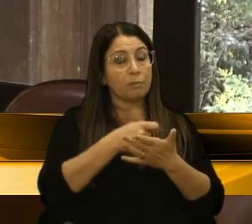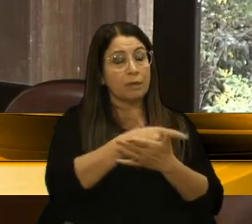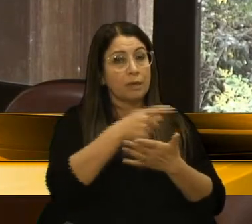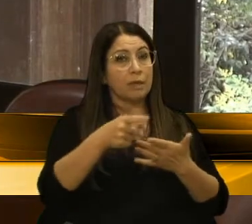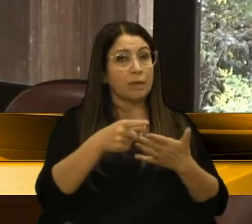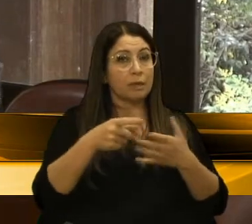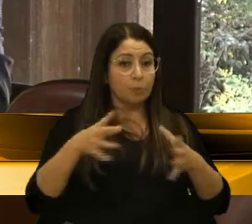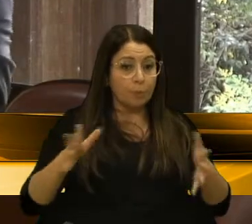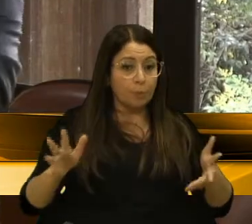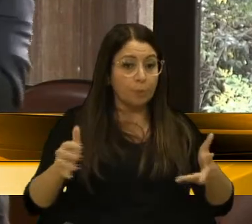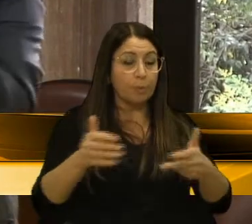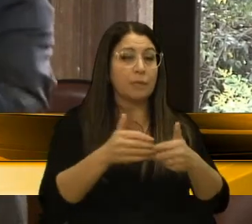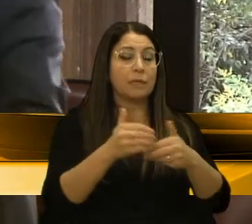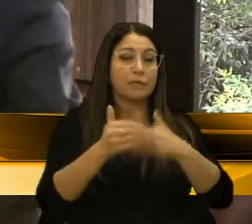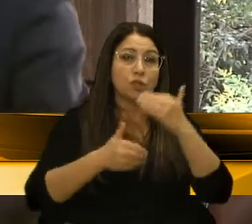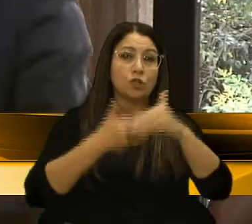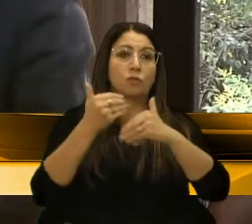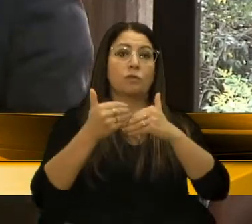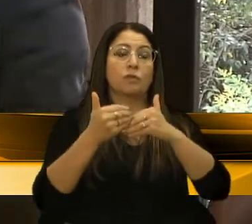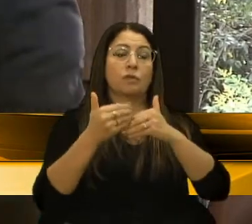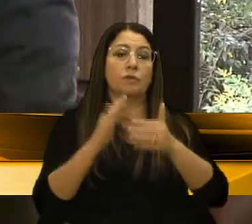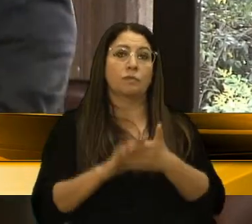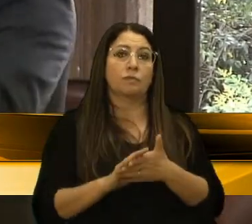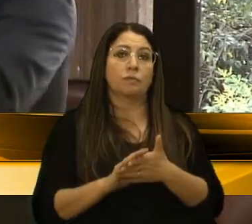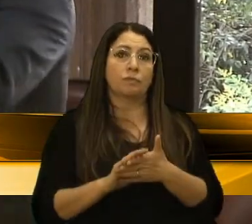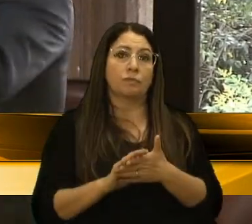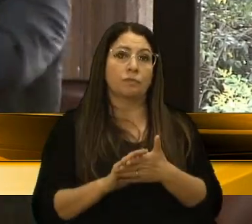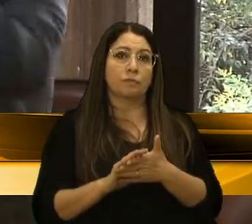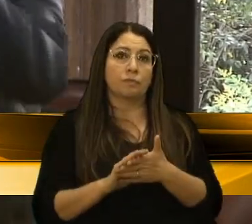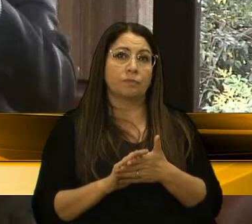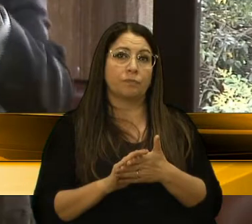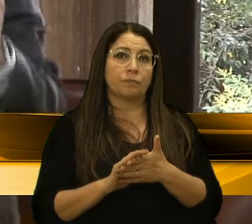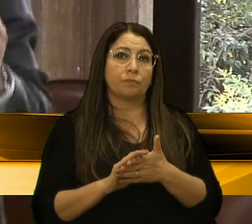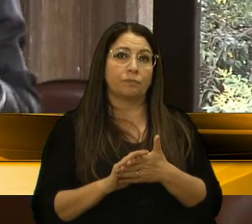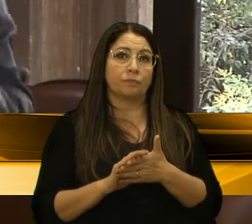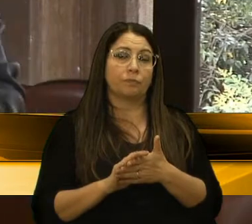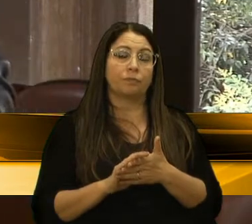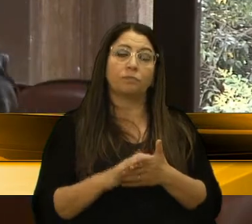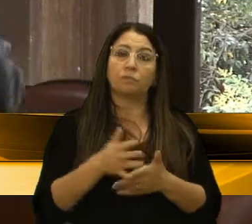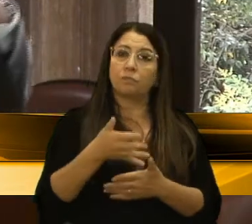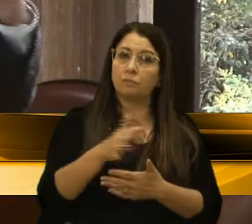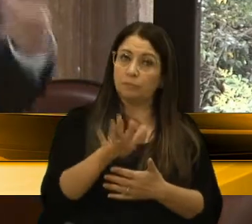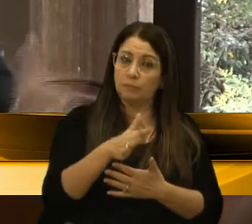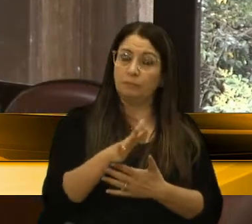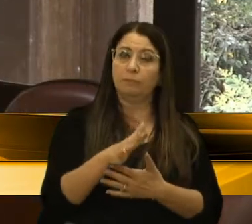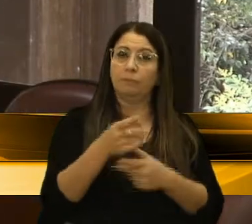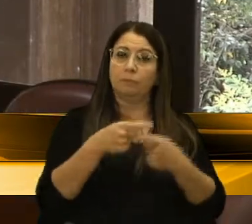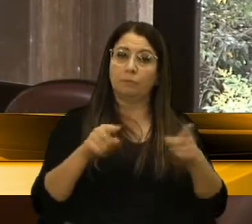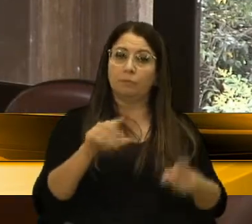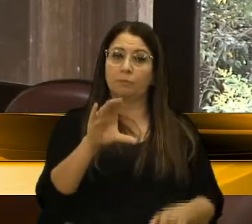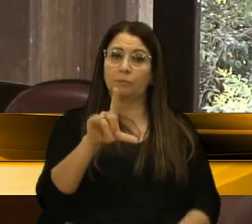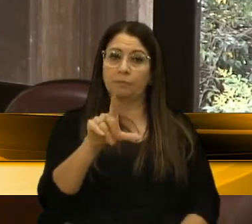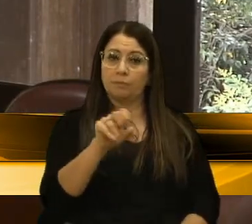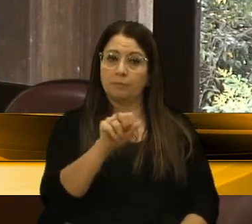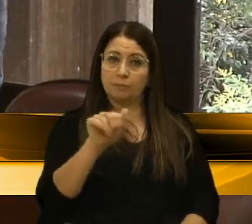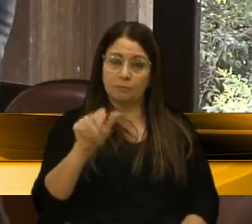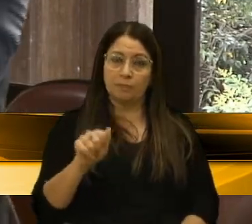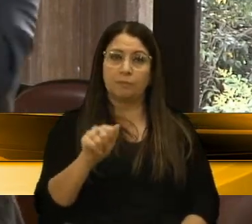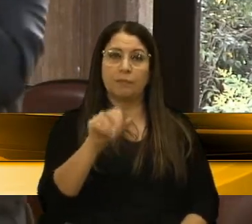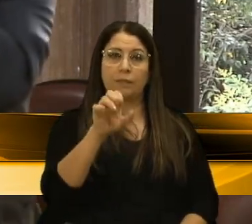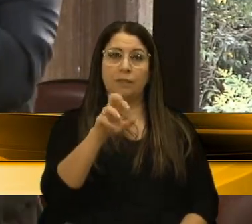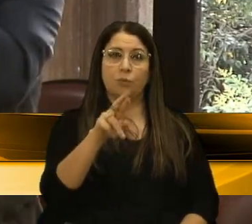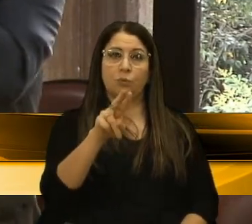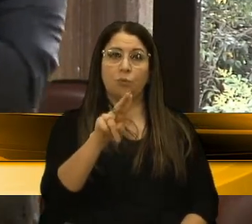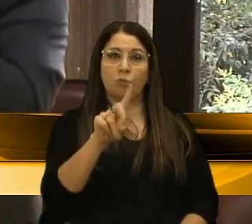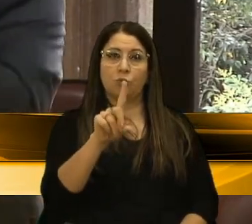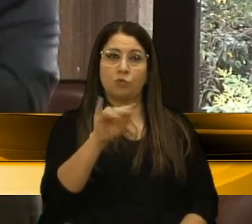Sopros, que desenvolve lá, desempenha, né, na sua totalidade, muitas vezes, né, a música clássica, erudita, popular,